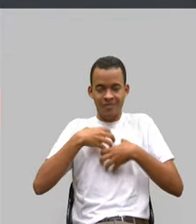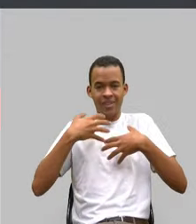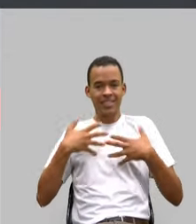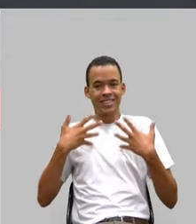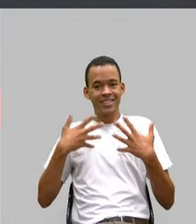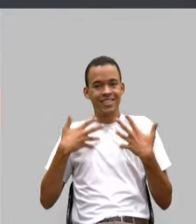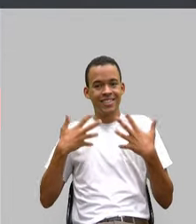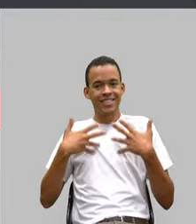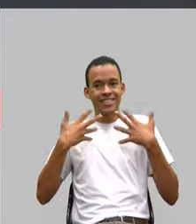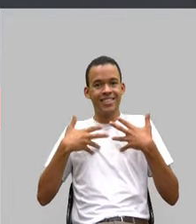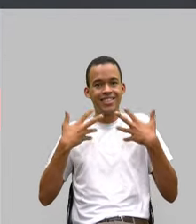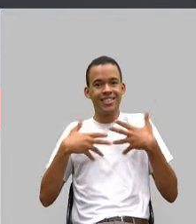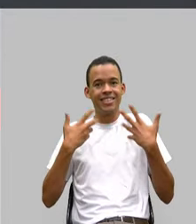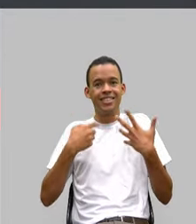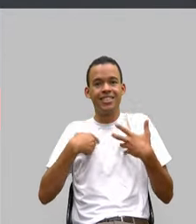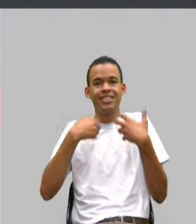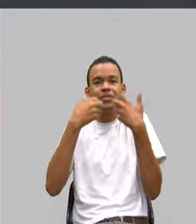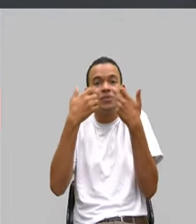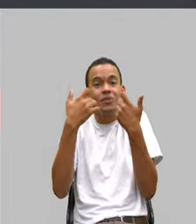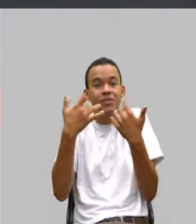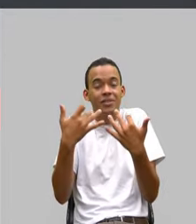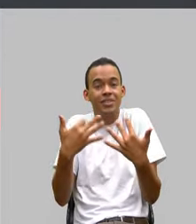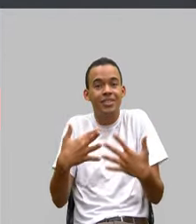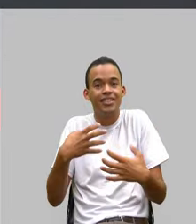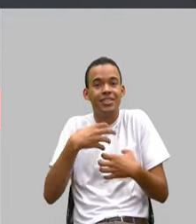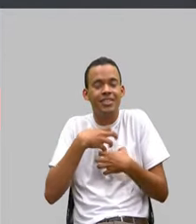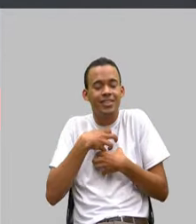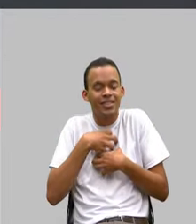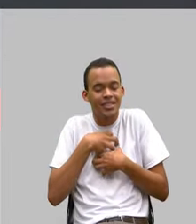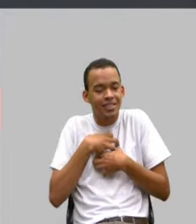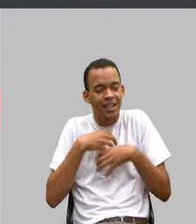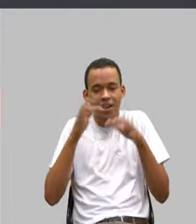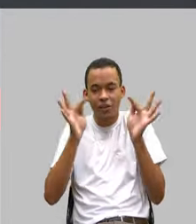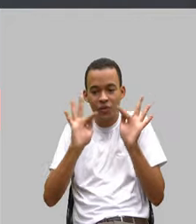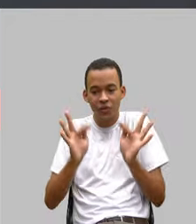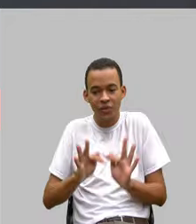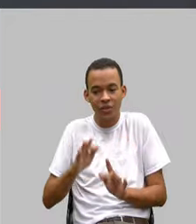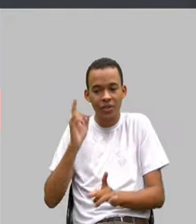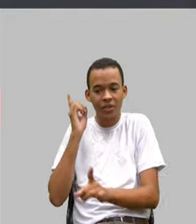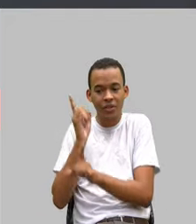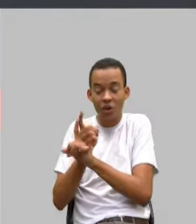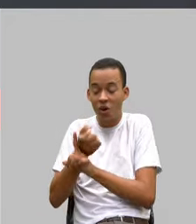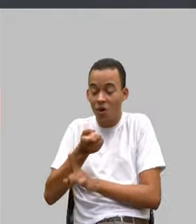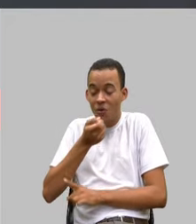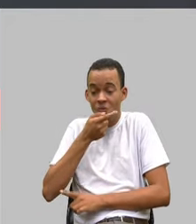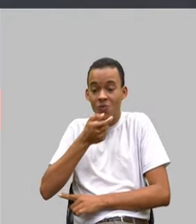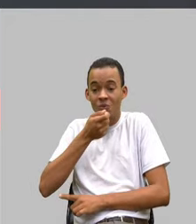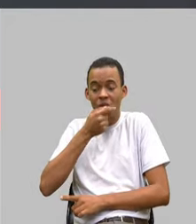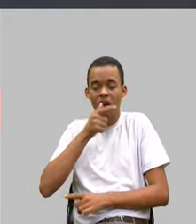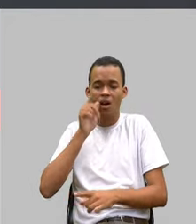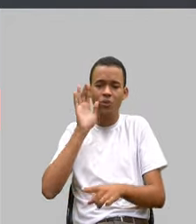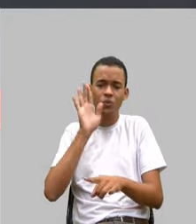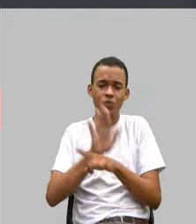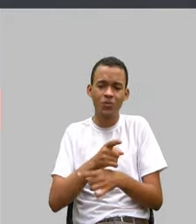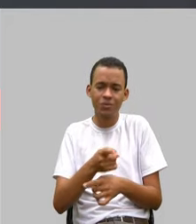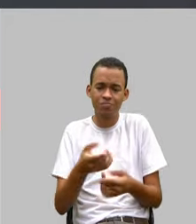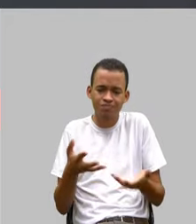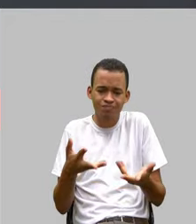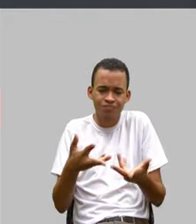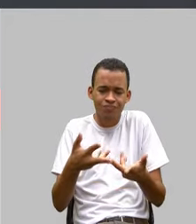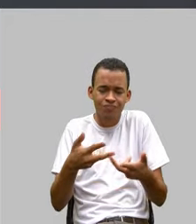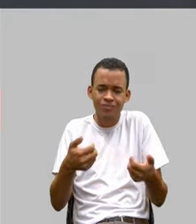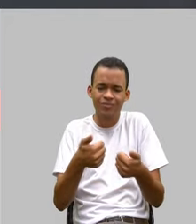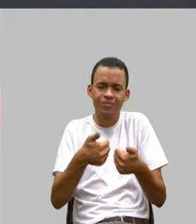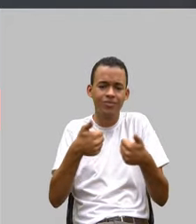e eu não consigo explicar para vocês a alegria que eu tinha de ter encontrado no remédio que dava pro Samuel qualidade de vida